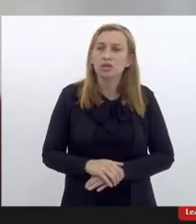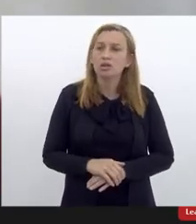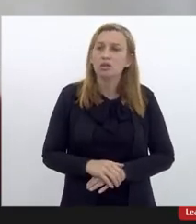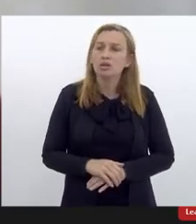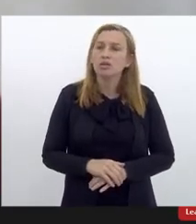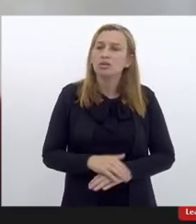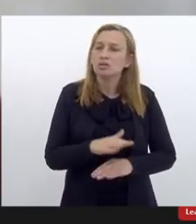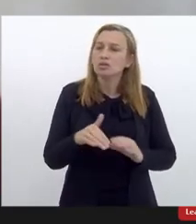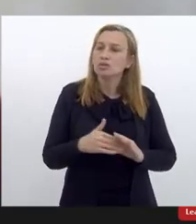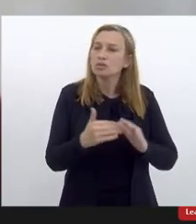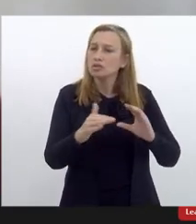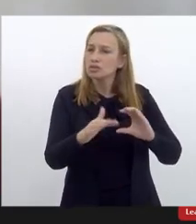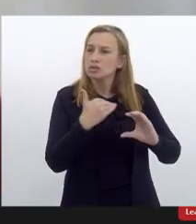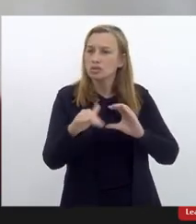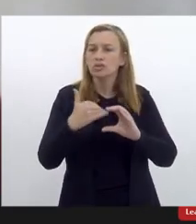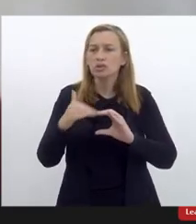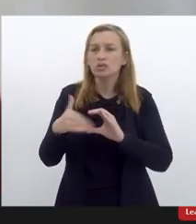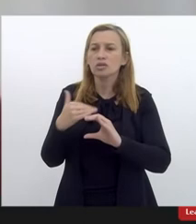mandou aqui,